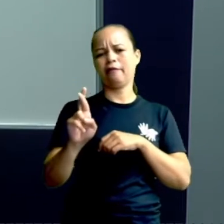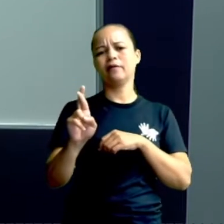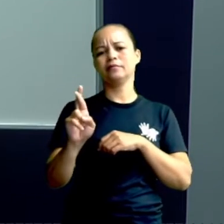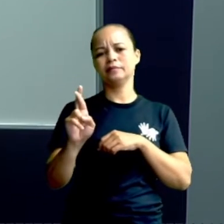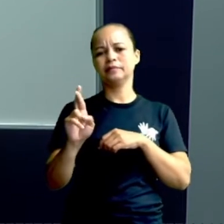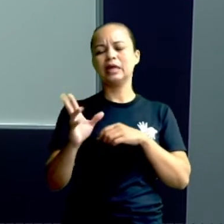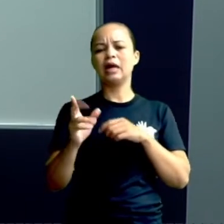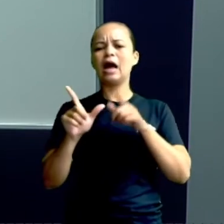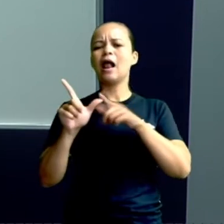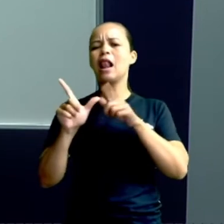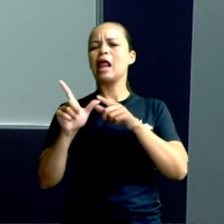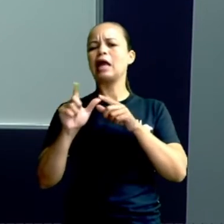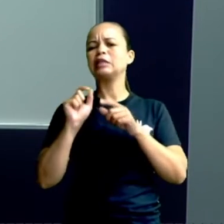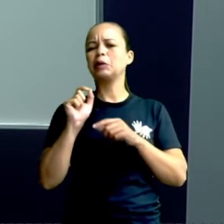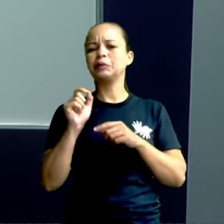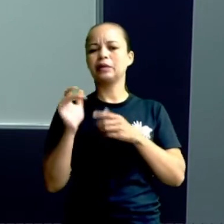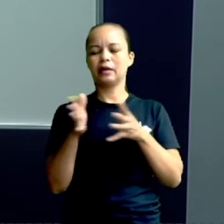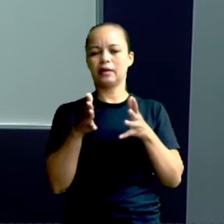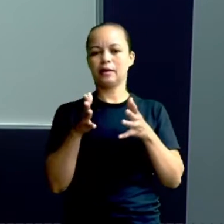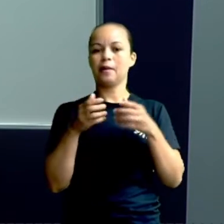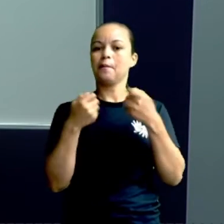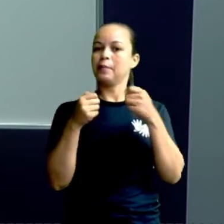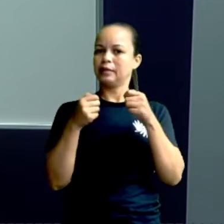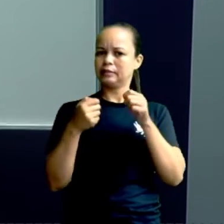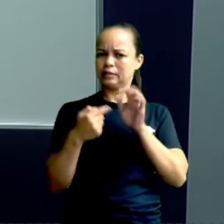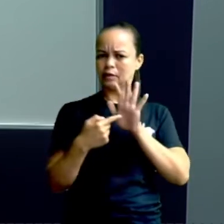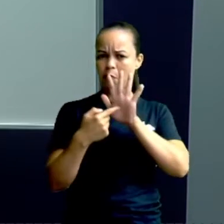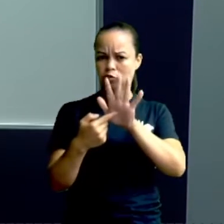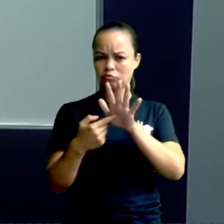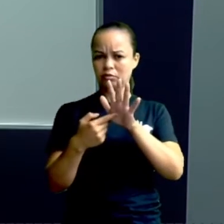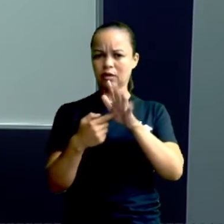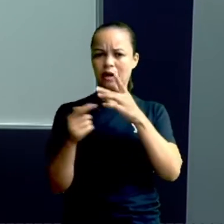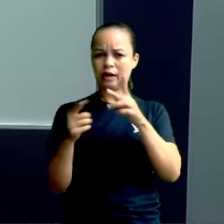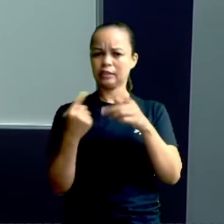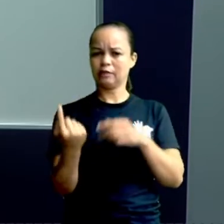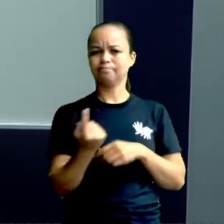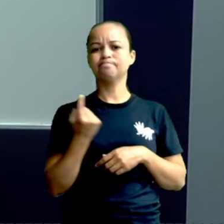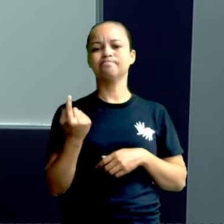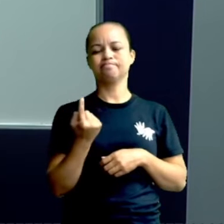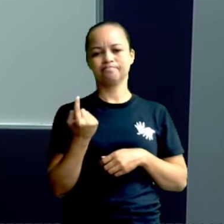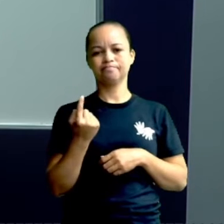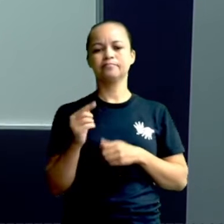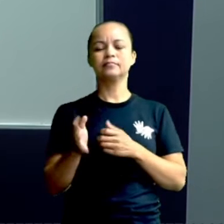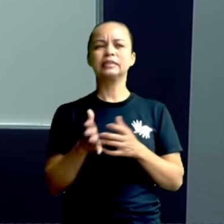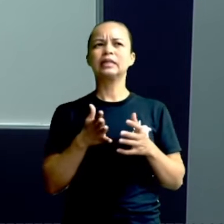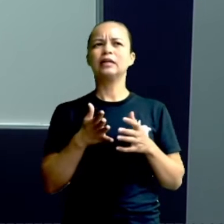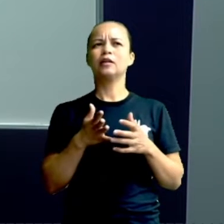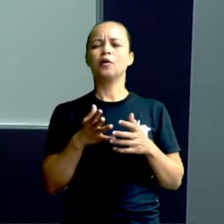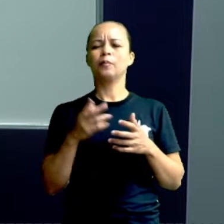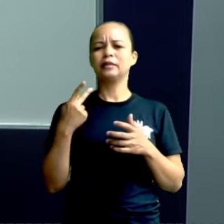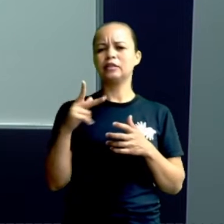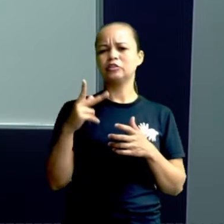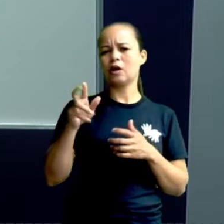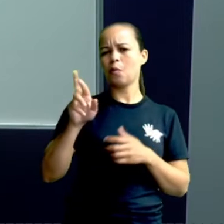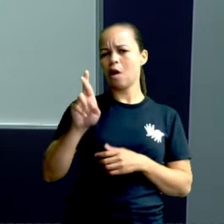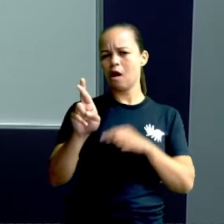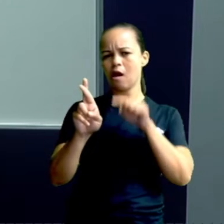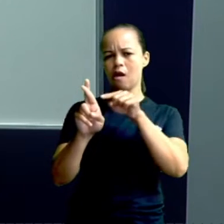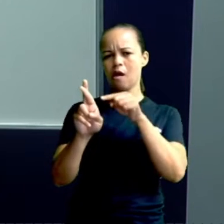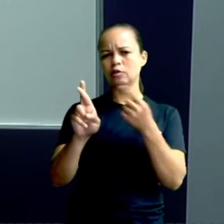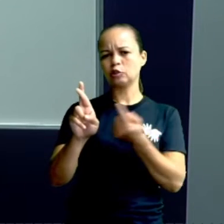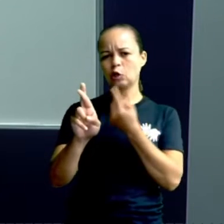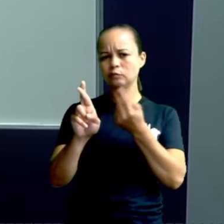gente faz com a letra? Tem que deixar a letra sozinha. Para eu deixar esse R aqui,